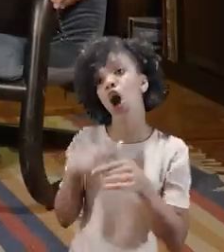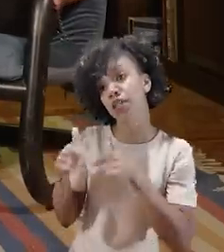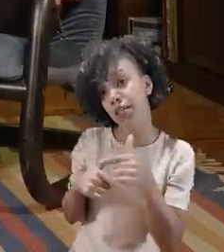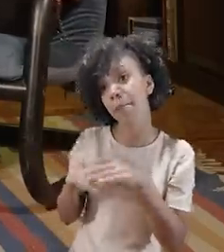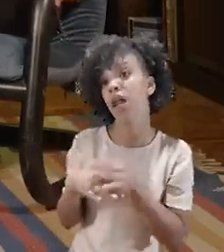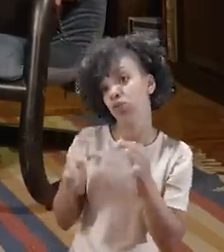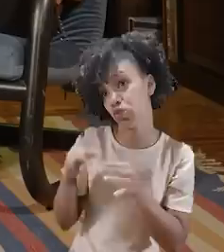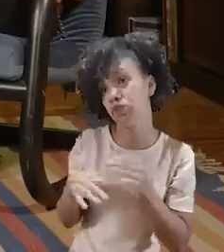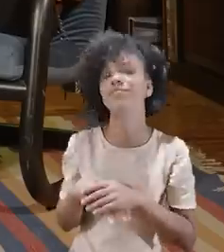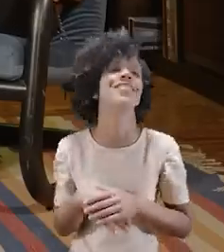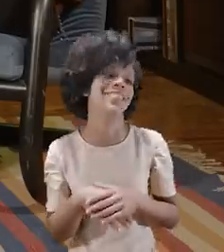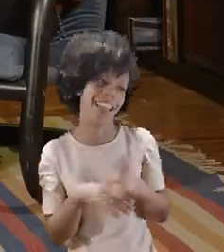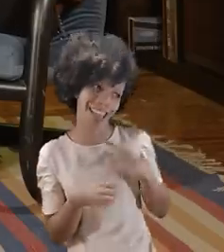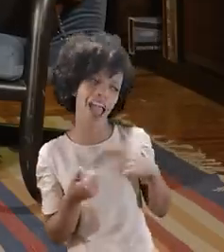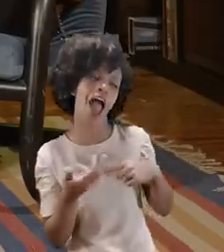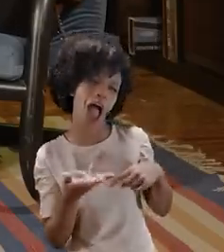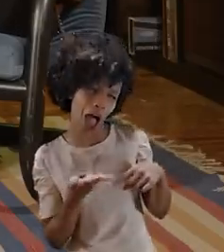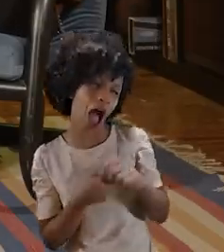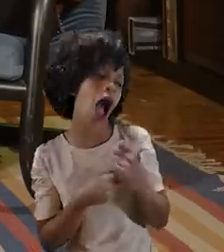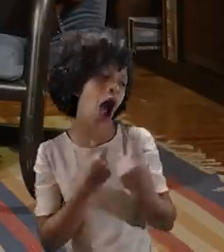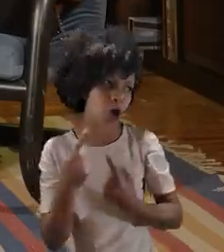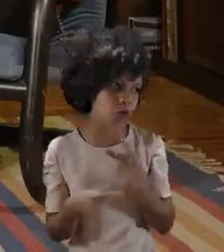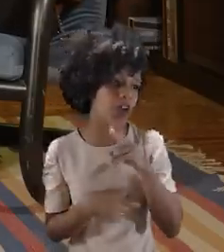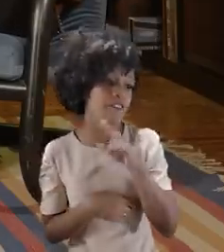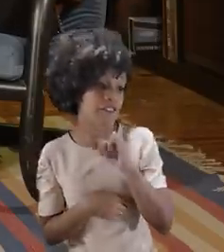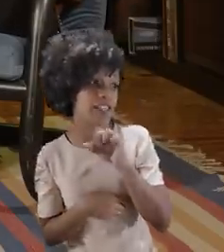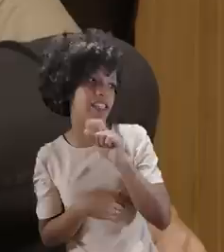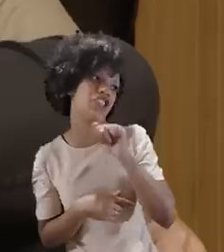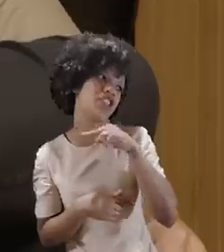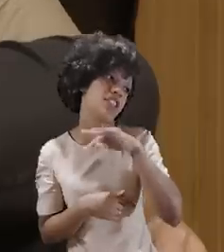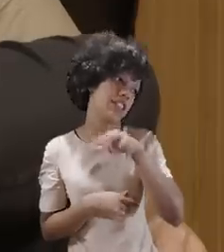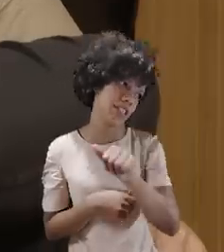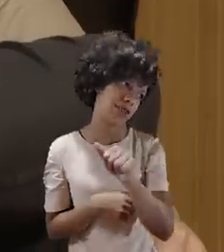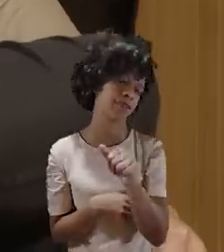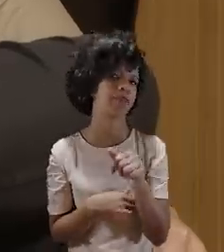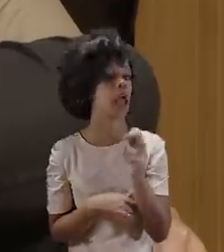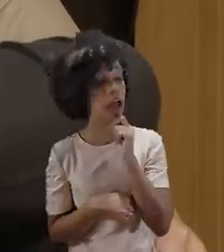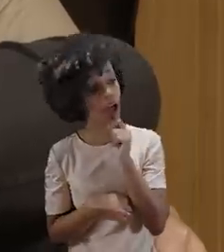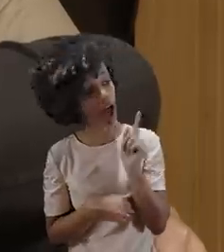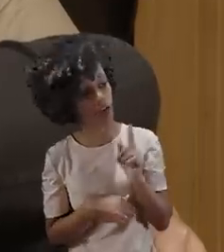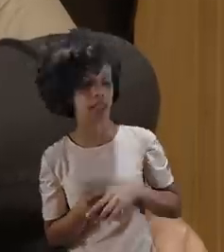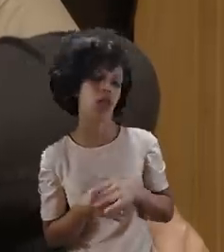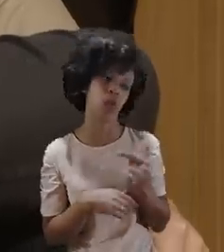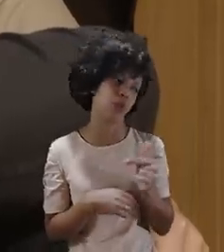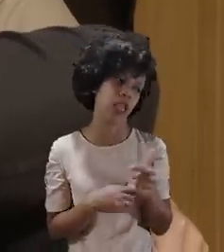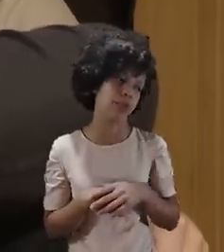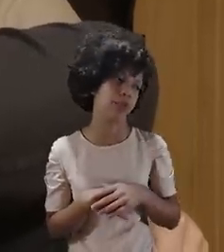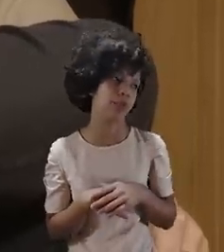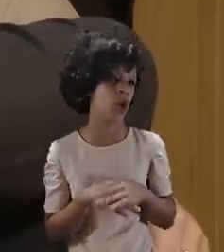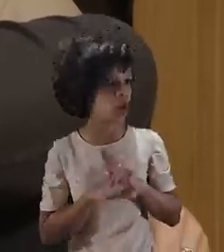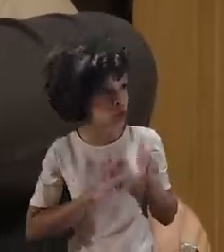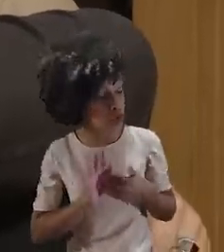eu sou o trabalho do circo assim um ponto aí Alguns atendimentos visagista eu ainda não tenho